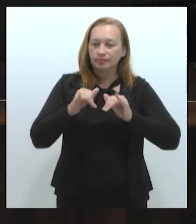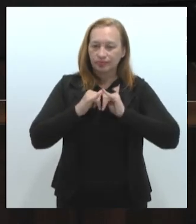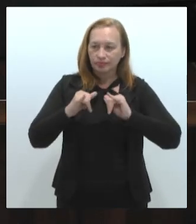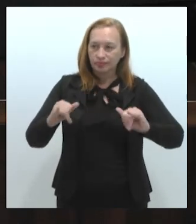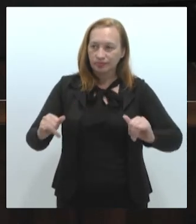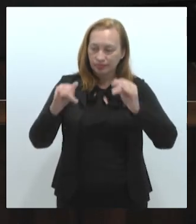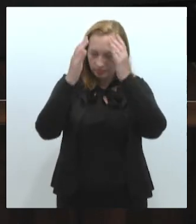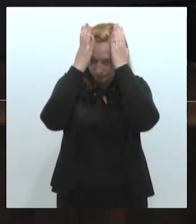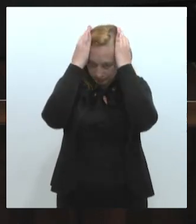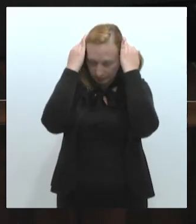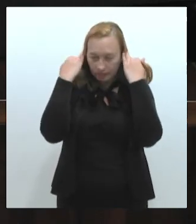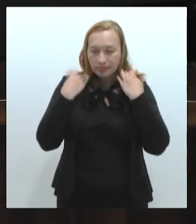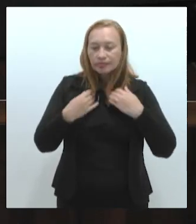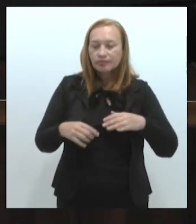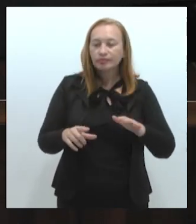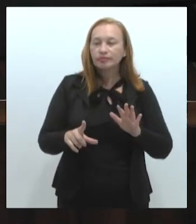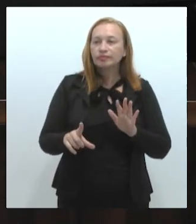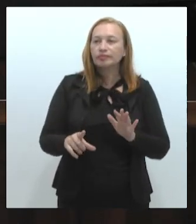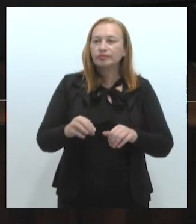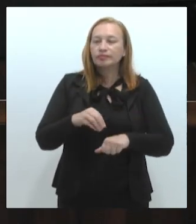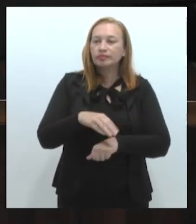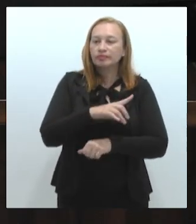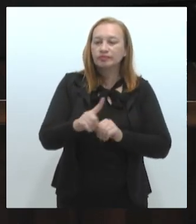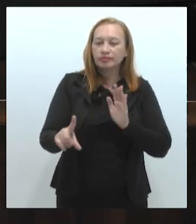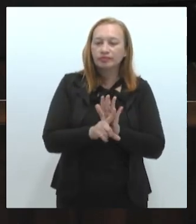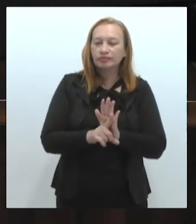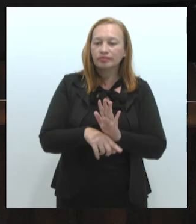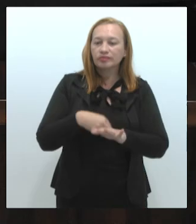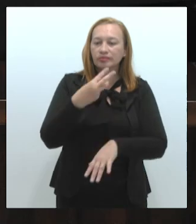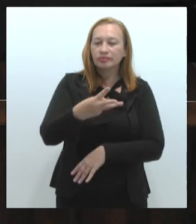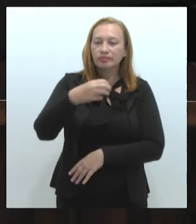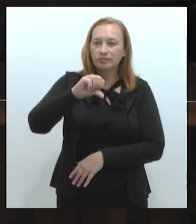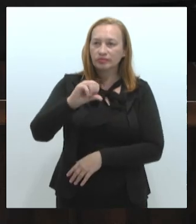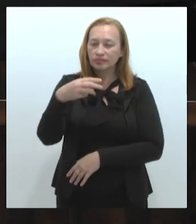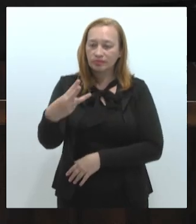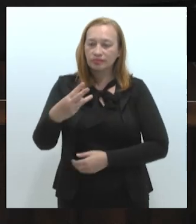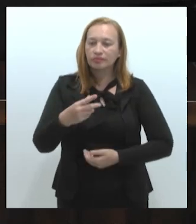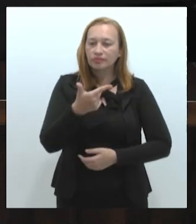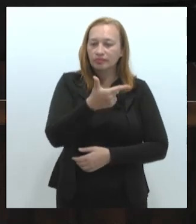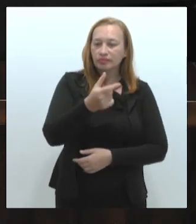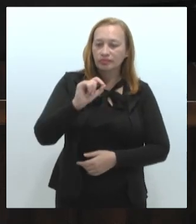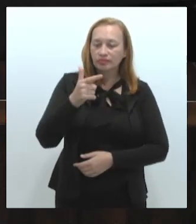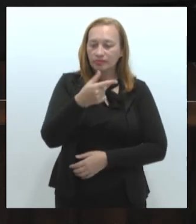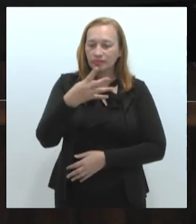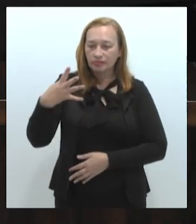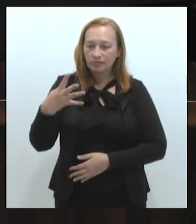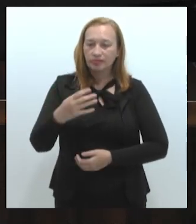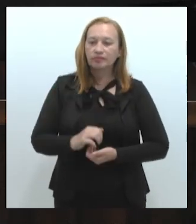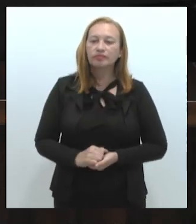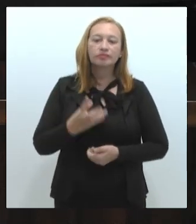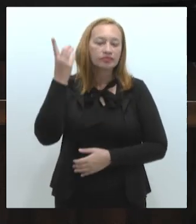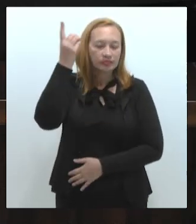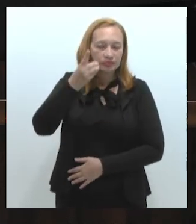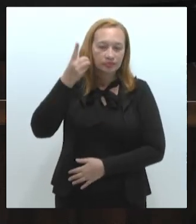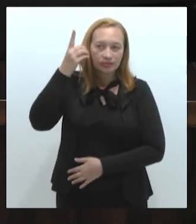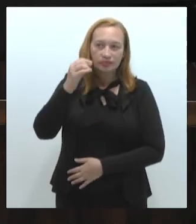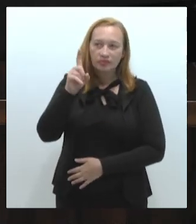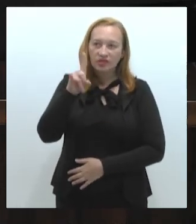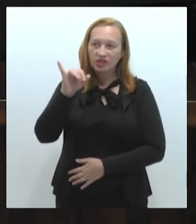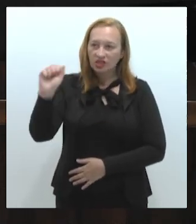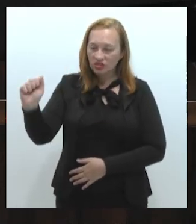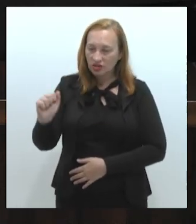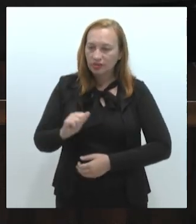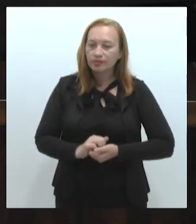Anuncio indicação legislativa número 393, de 2024, de autoria da deputada Índia